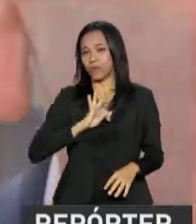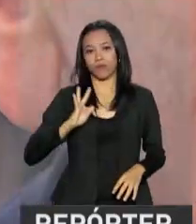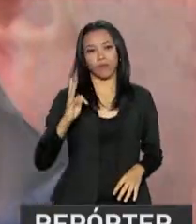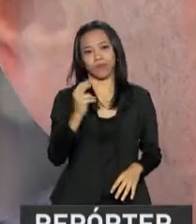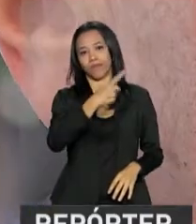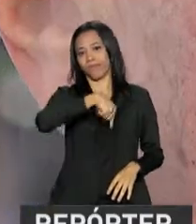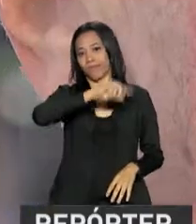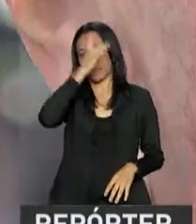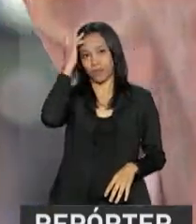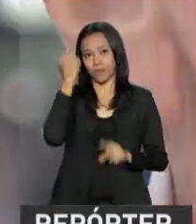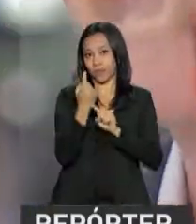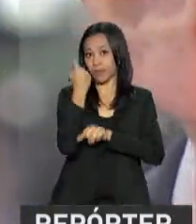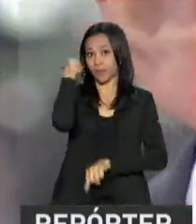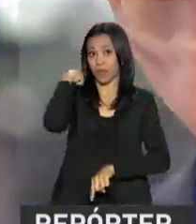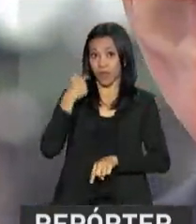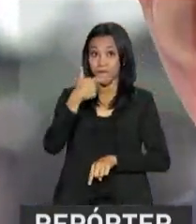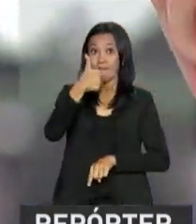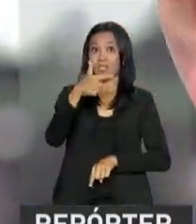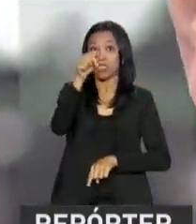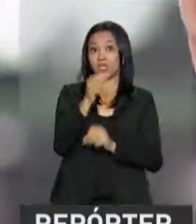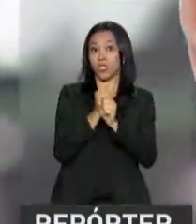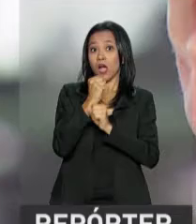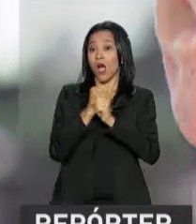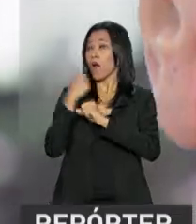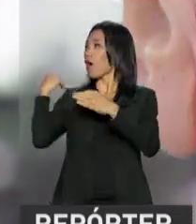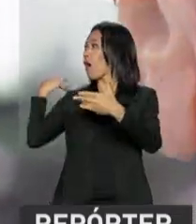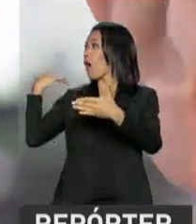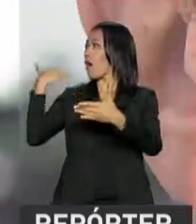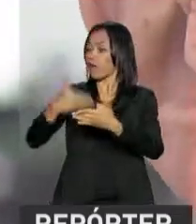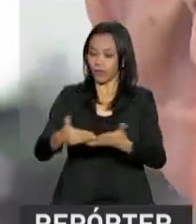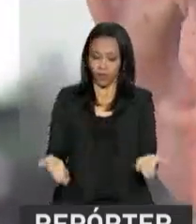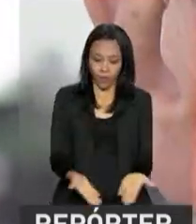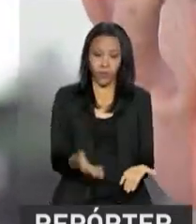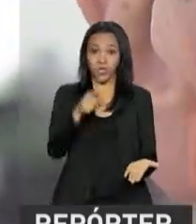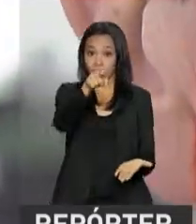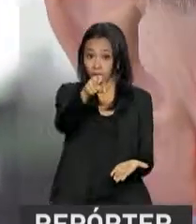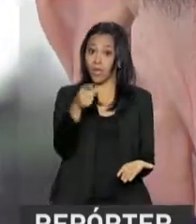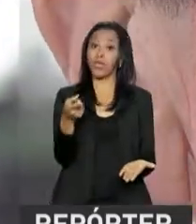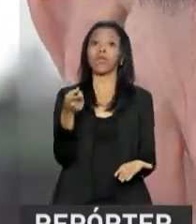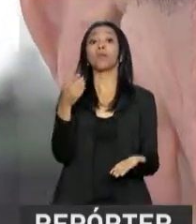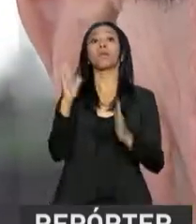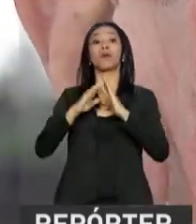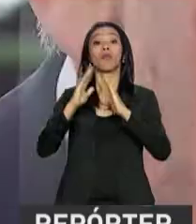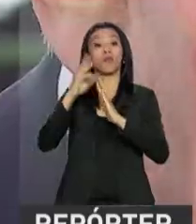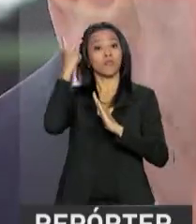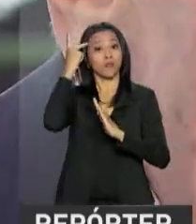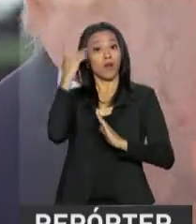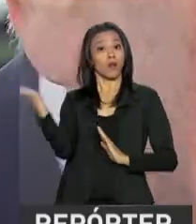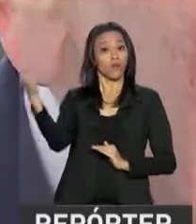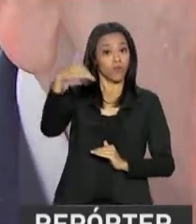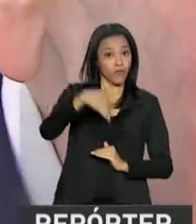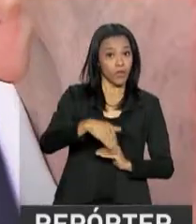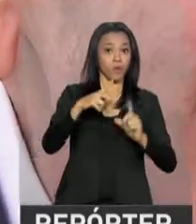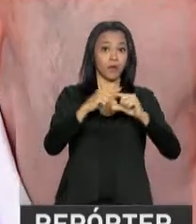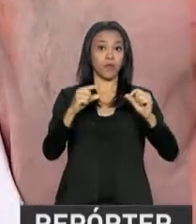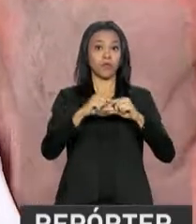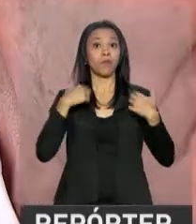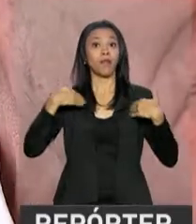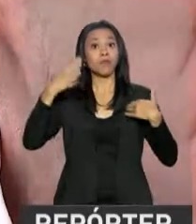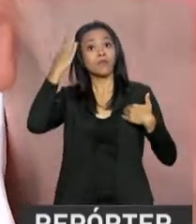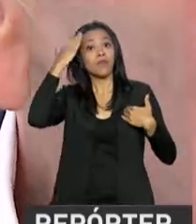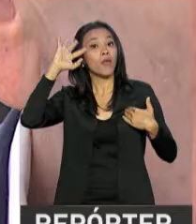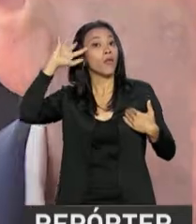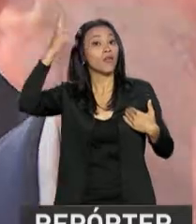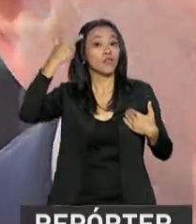27 anos se passaram de seu fez questão de vir do litoral de são paulo onde mora até brasília para ver o desfecho da